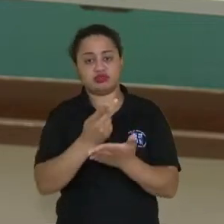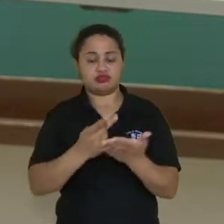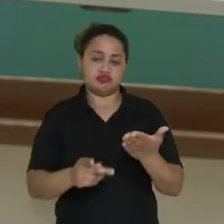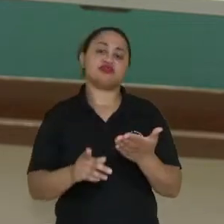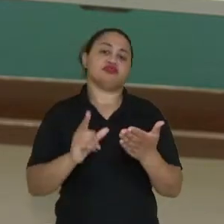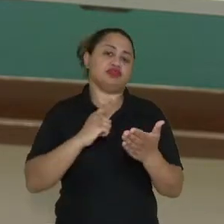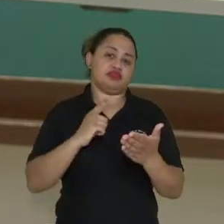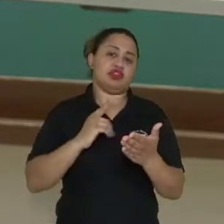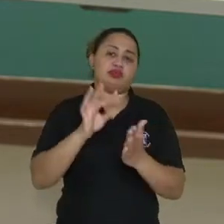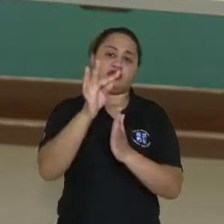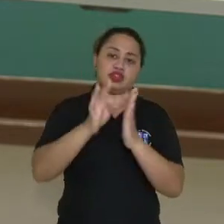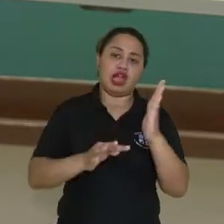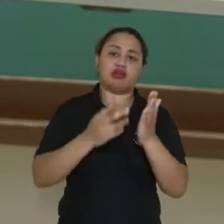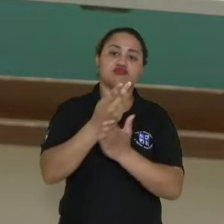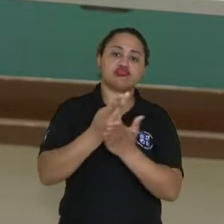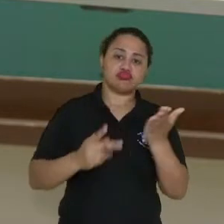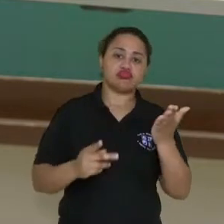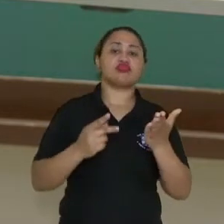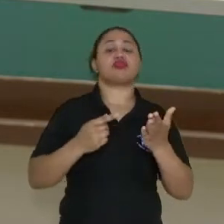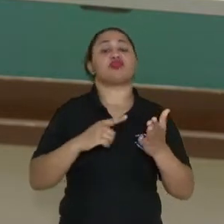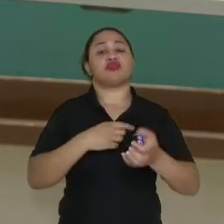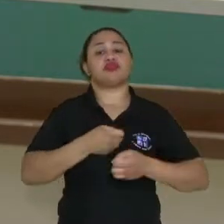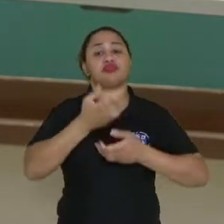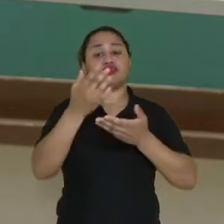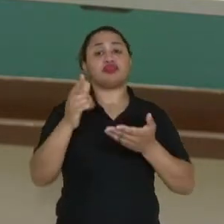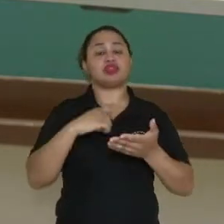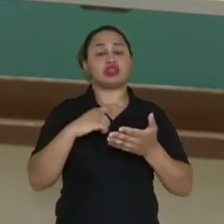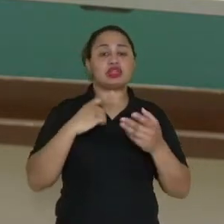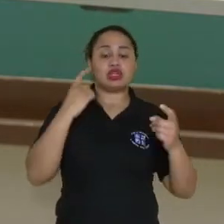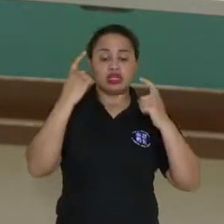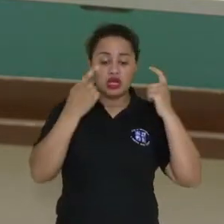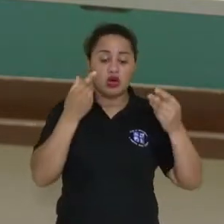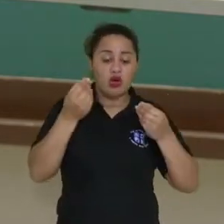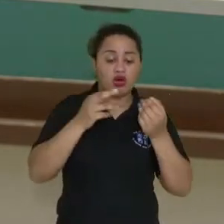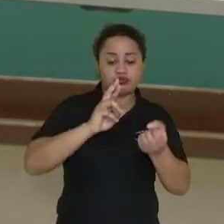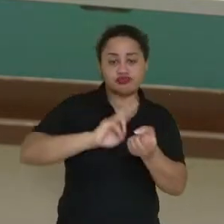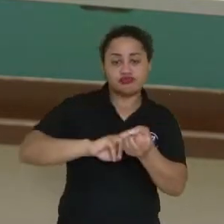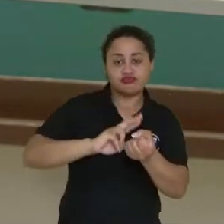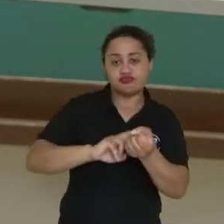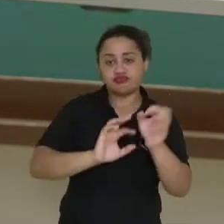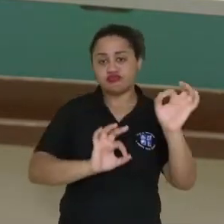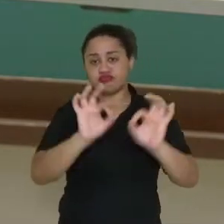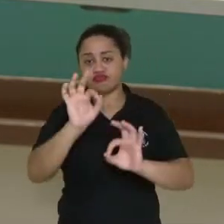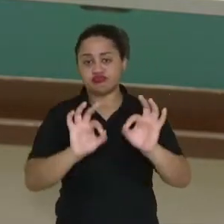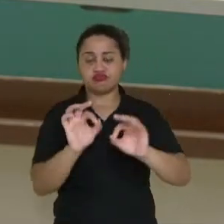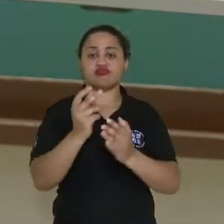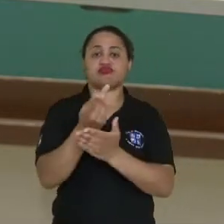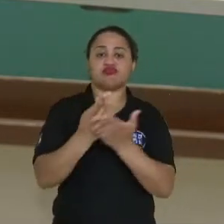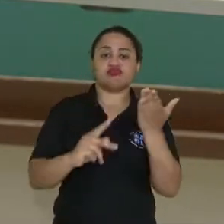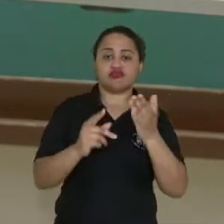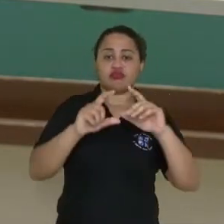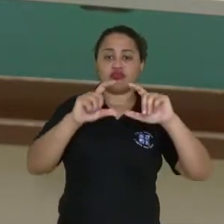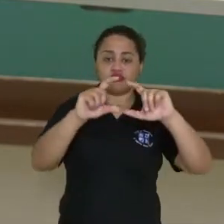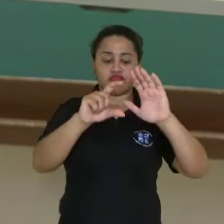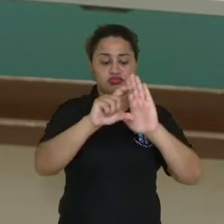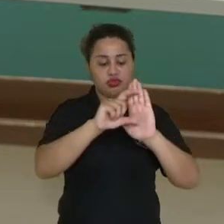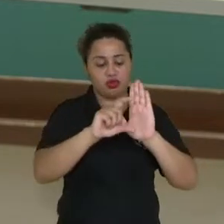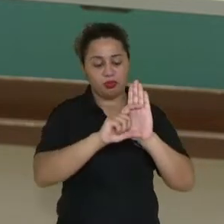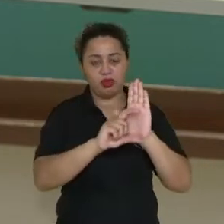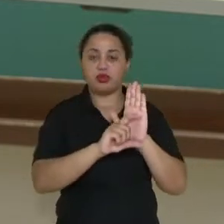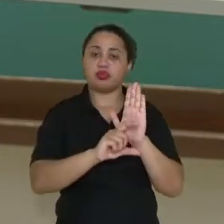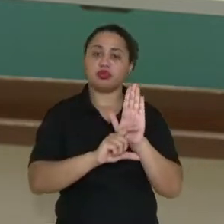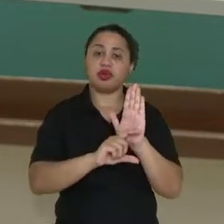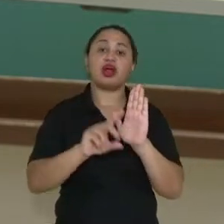texto poético, a gente sabe que vai ter ali uma preocupação com as rimas, né? Com a divisão da poesia em estrofes, lembrando que